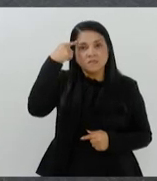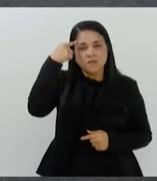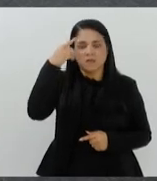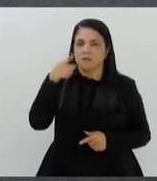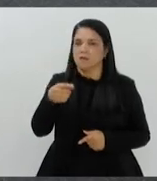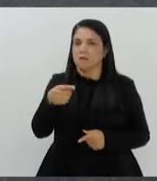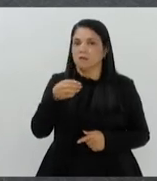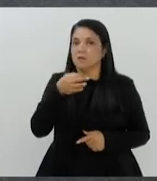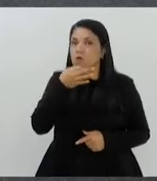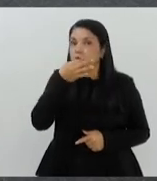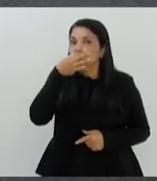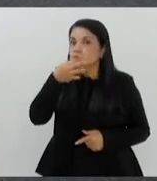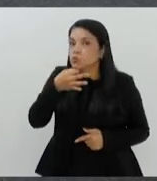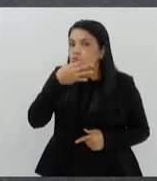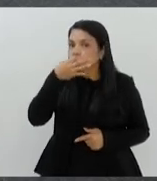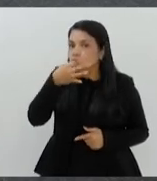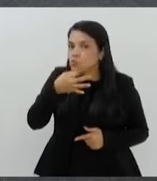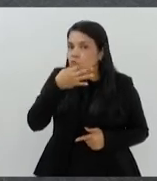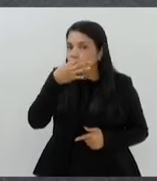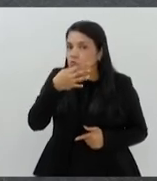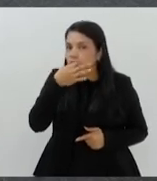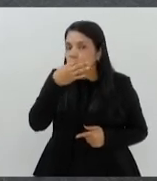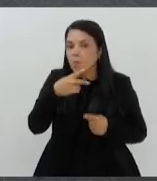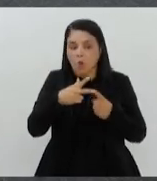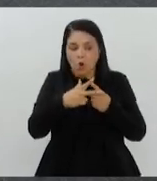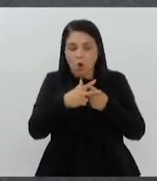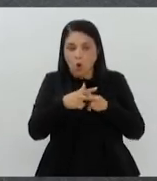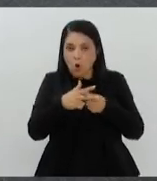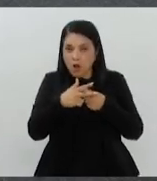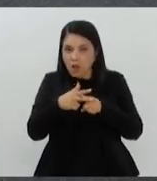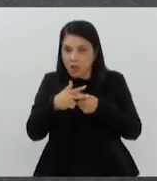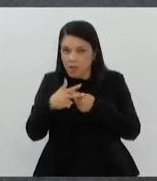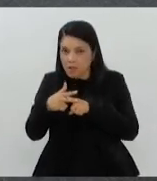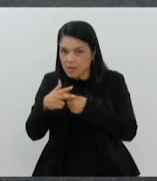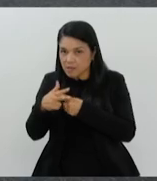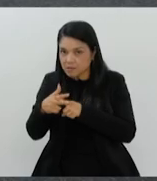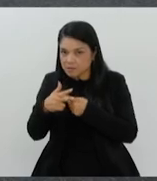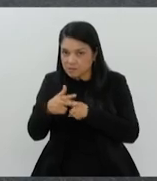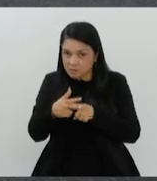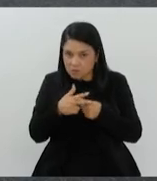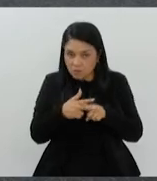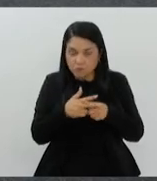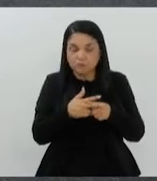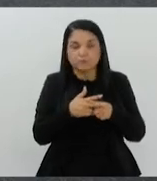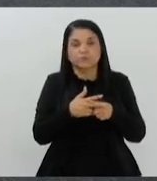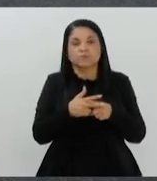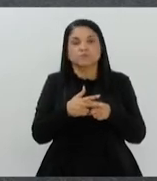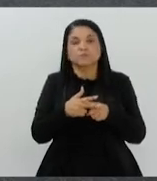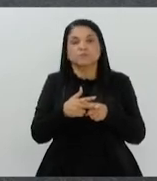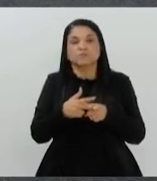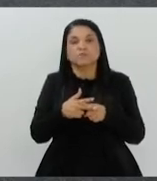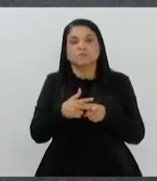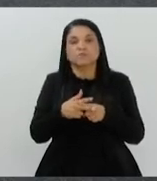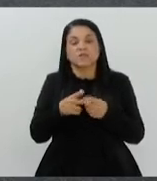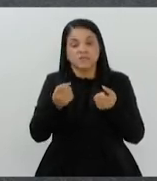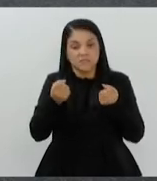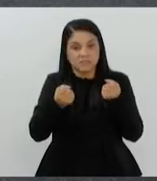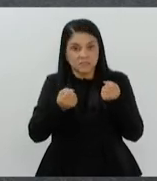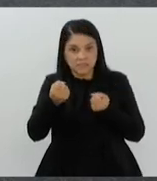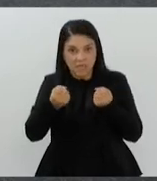aqui, né, fazer uma correção fraterna de Santo Agostinho, sugerir que essas